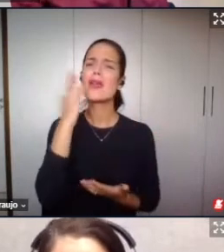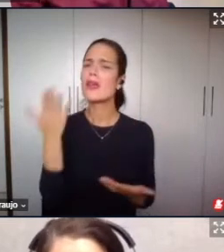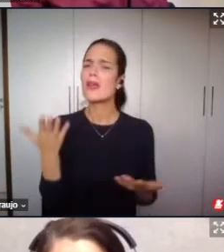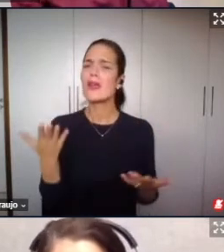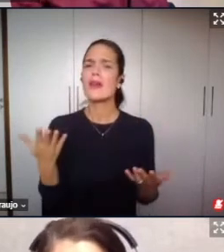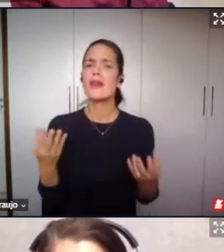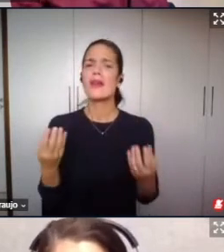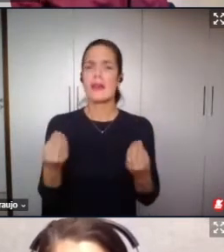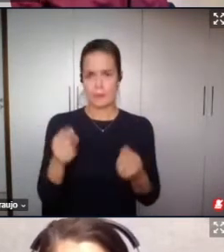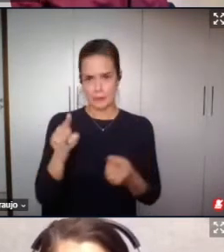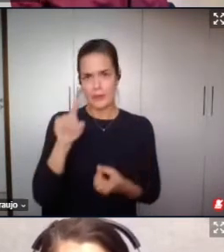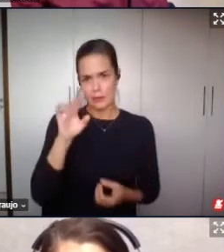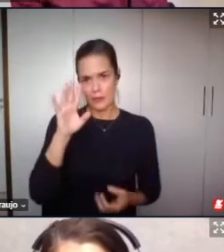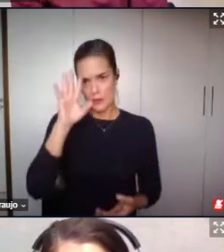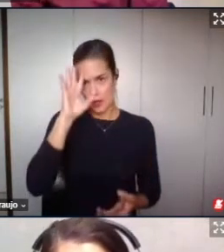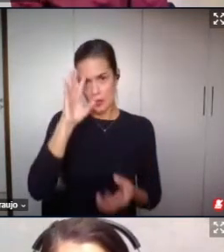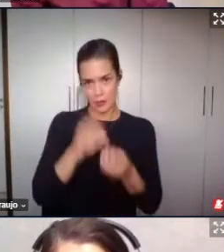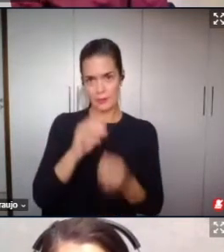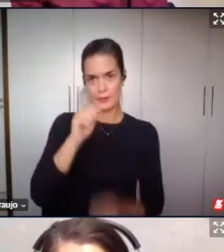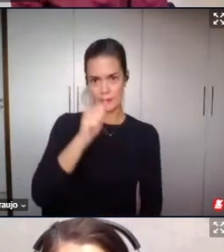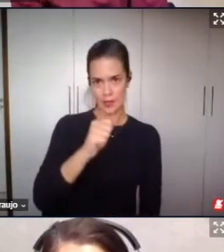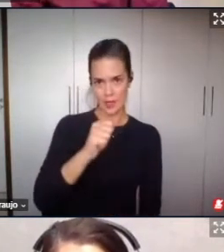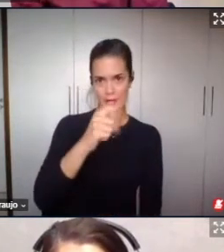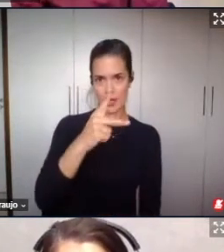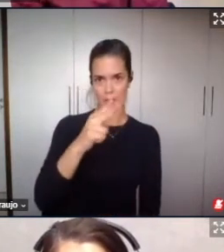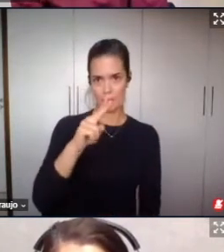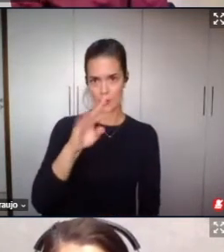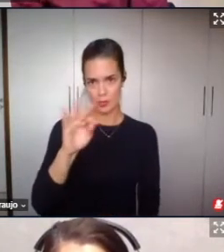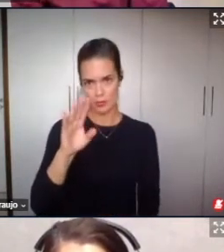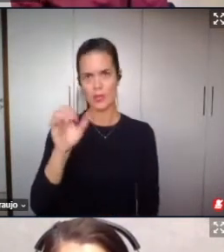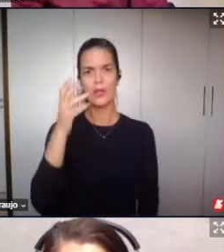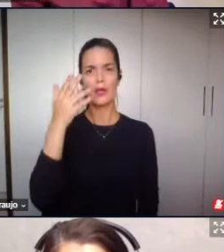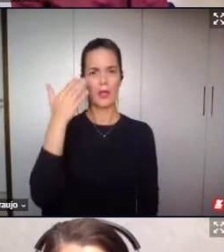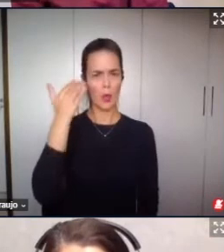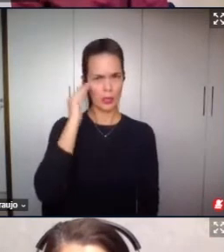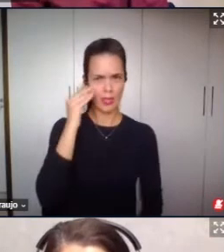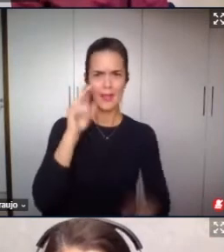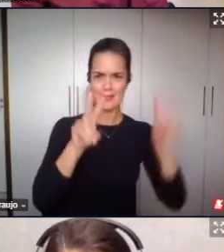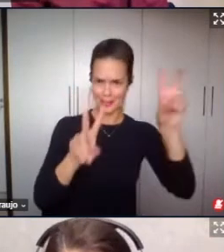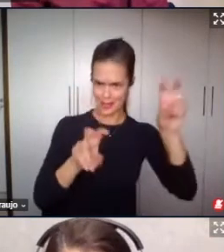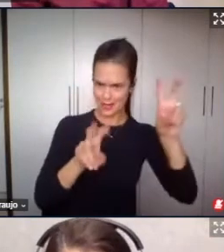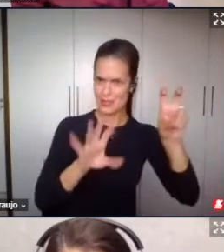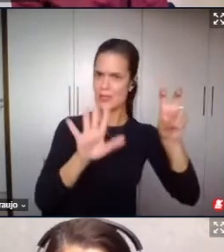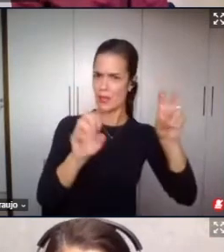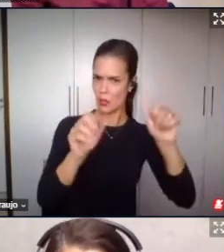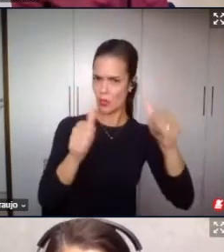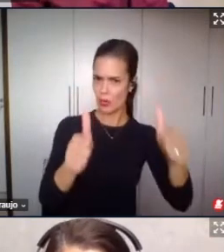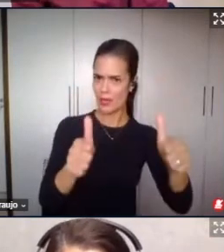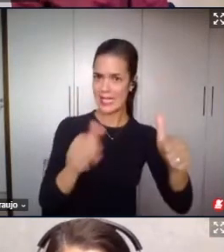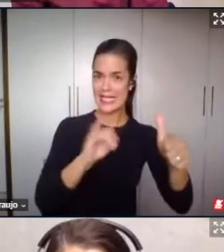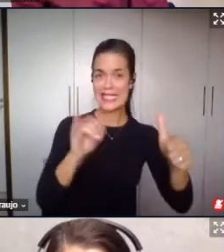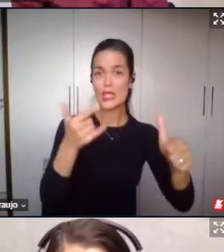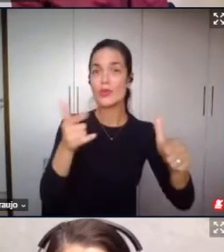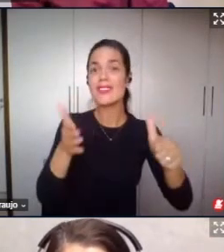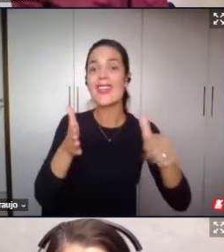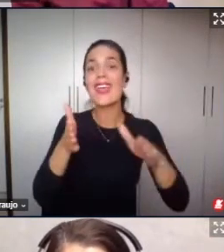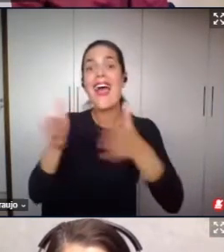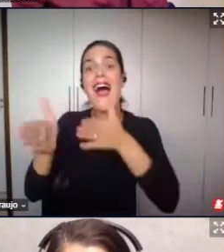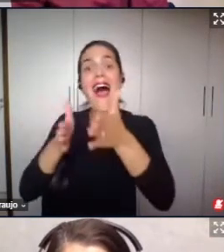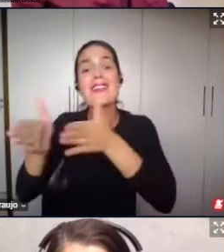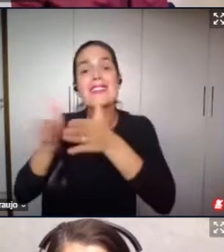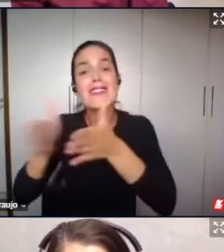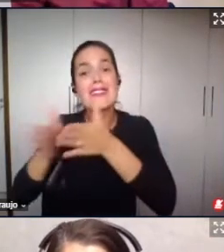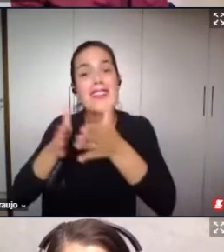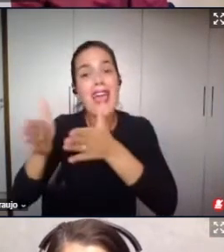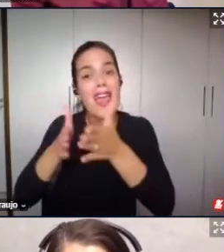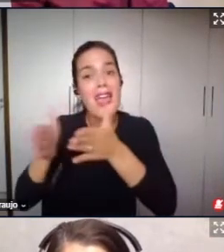Eu entendo o APUD, entendo a citação, Alex, tá? Quando a gente não tem acesso a... Mas os textos